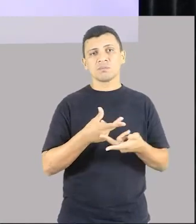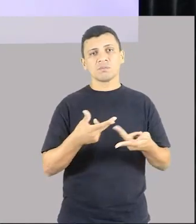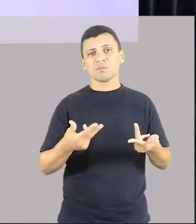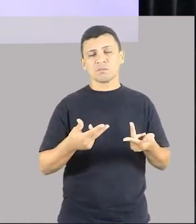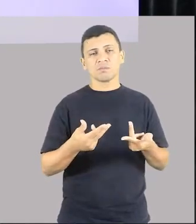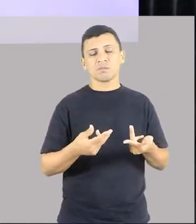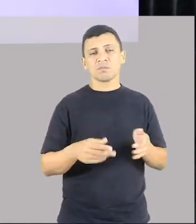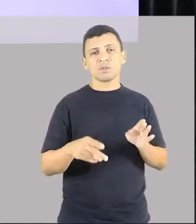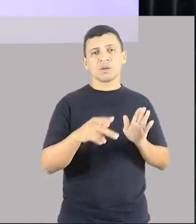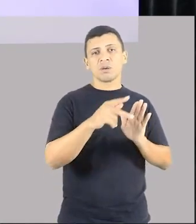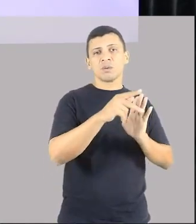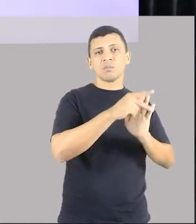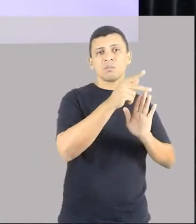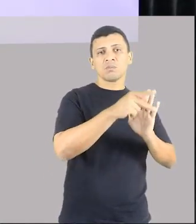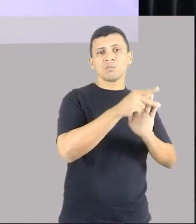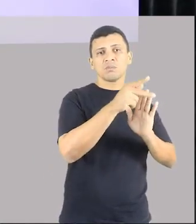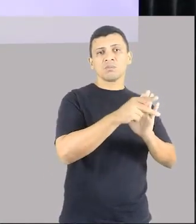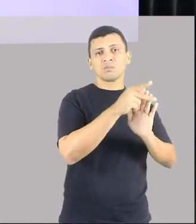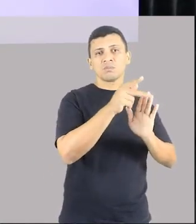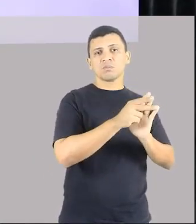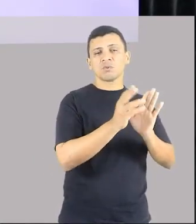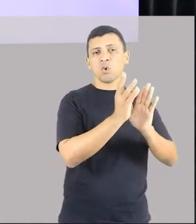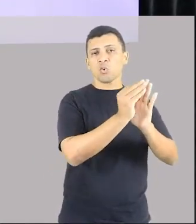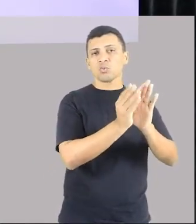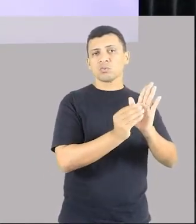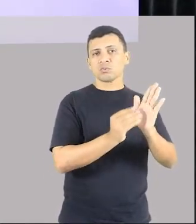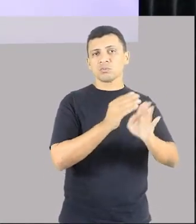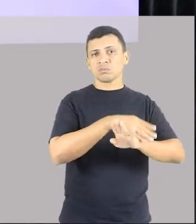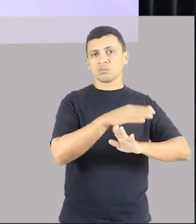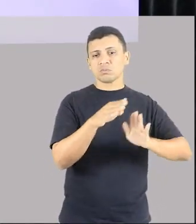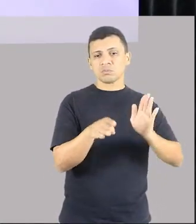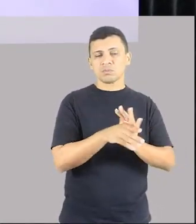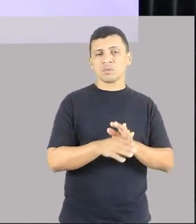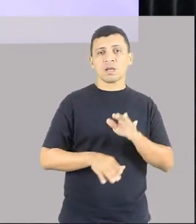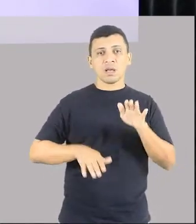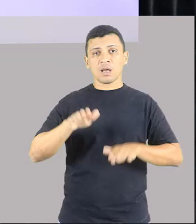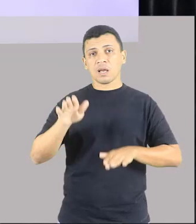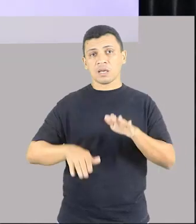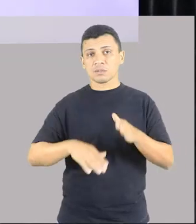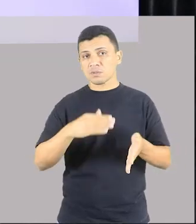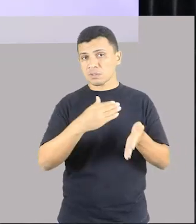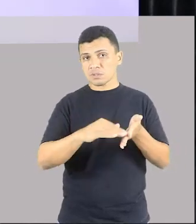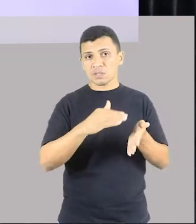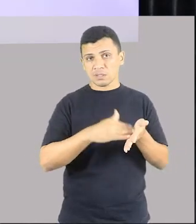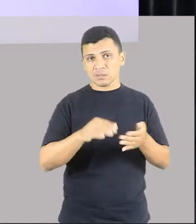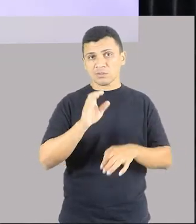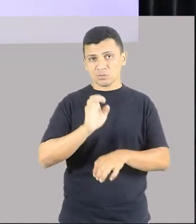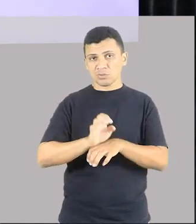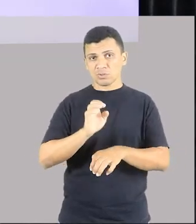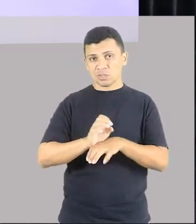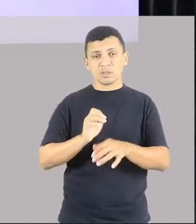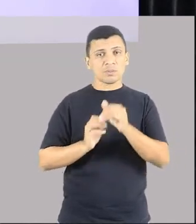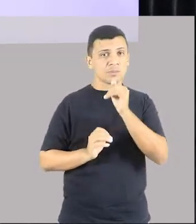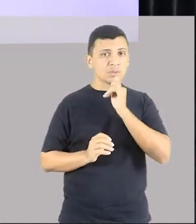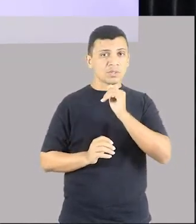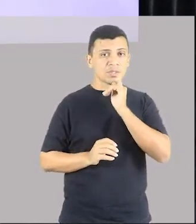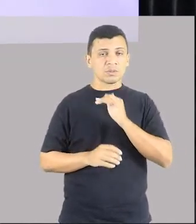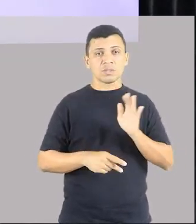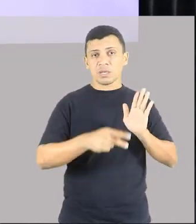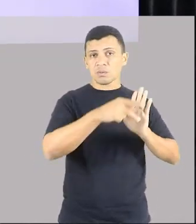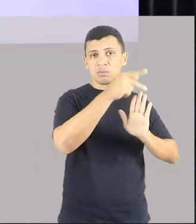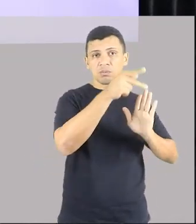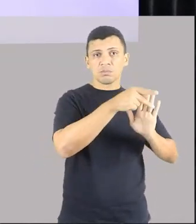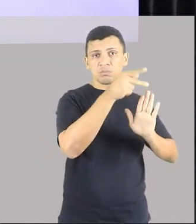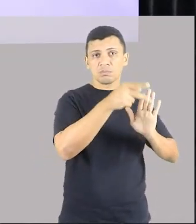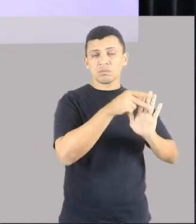as portarias de conteúdo geral. Às vezes, internamente, numa Secretaria de Estado, por exemplo, nós temos uma portaria